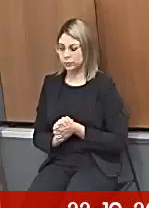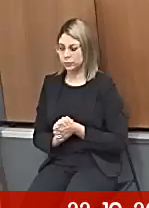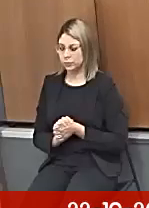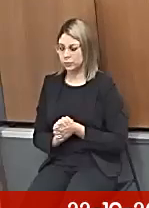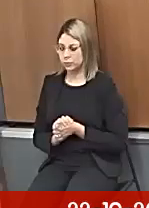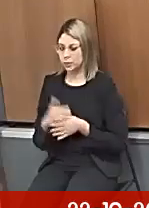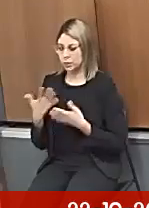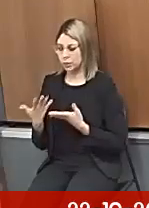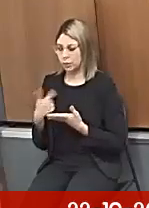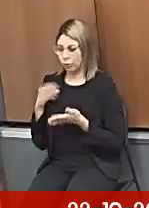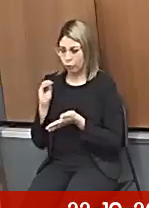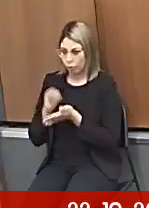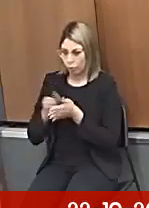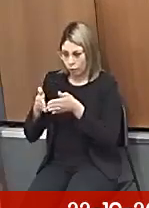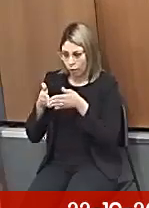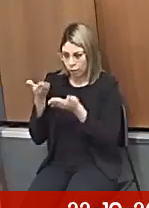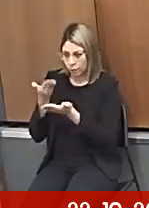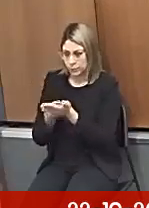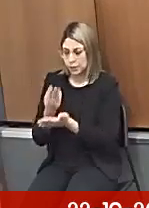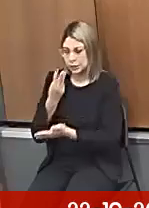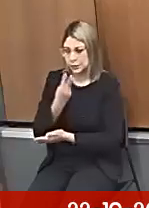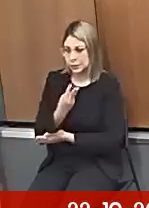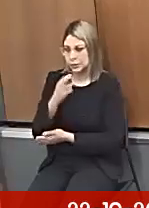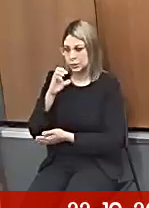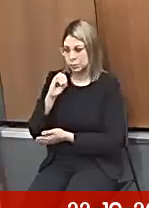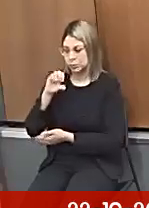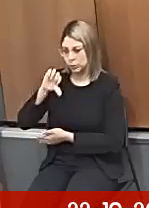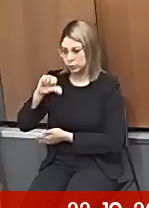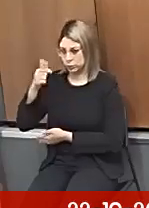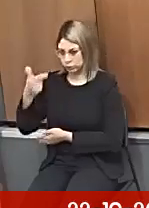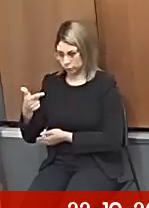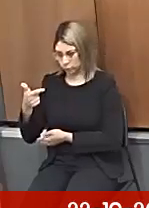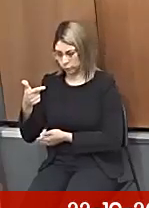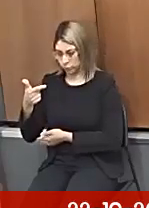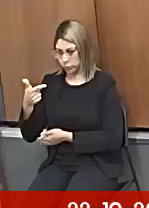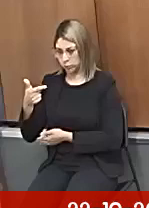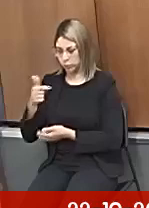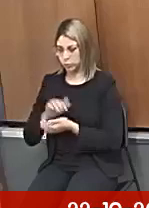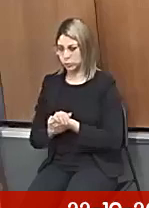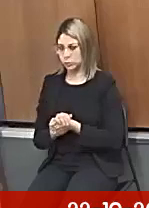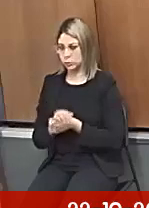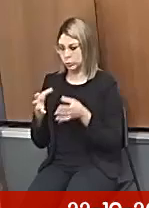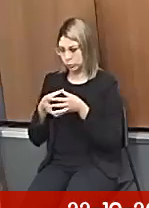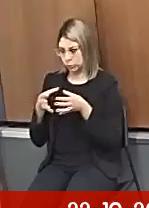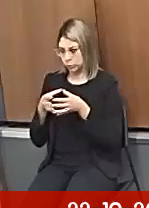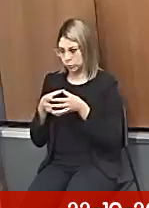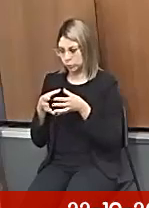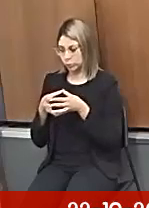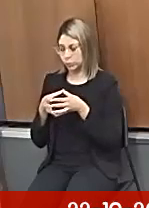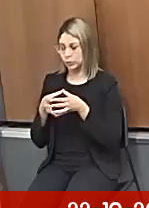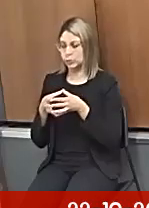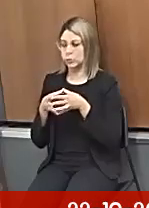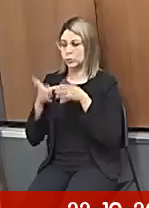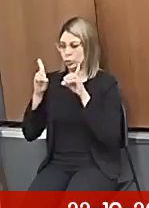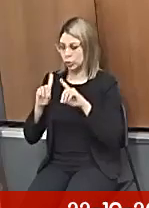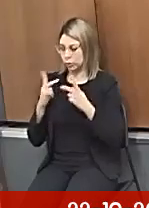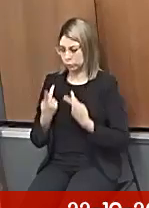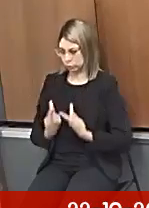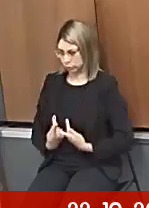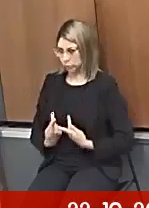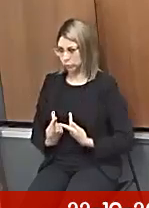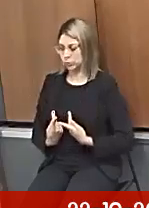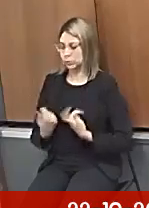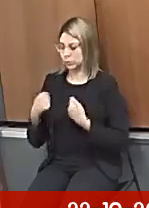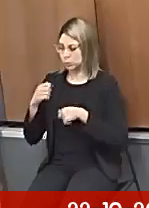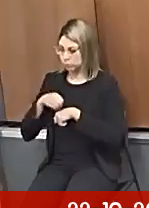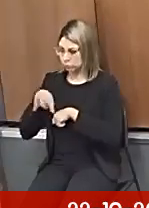Então, eu vou pôr aqui o requerimento 3.092, da Comissão de Direitos Humanos, requer seja